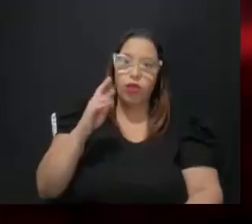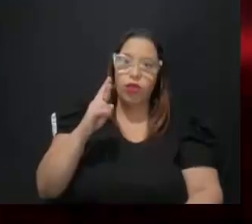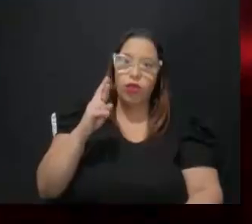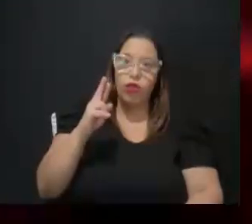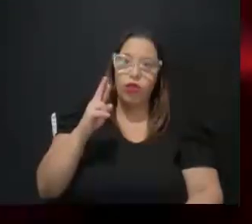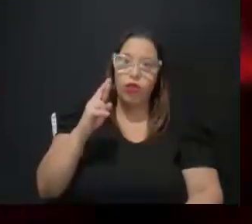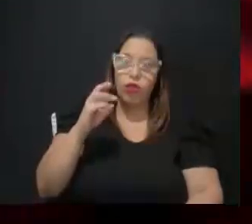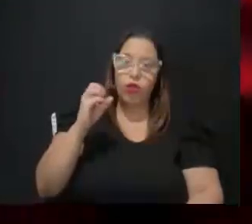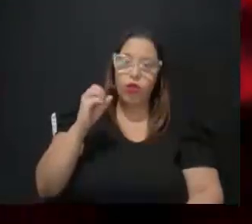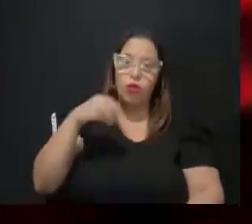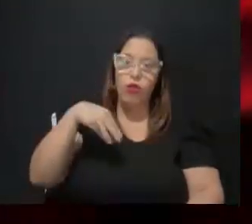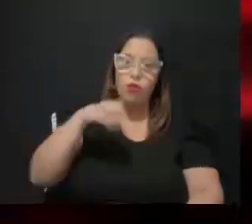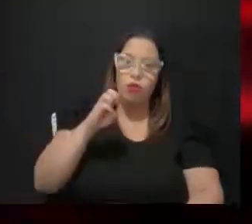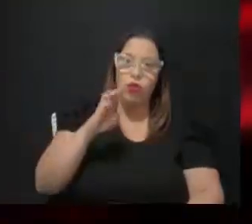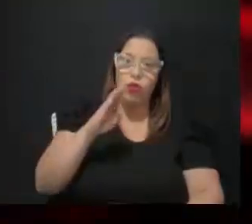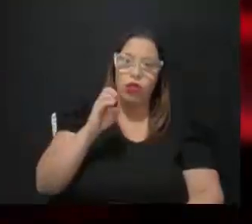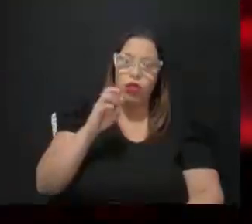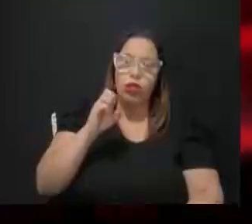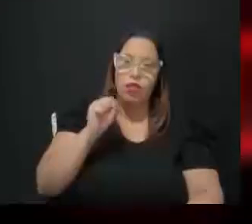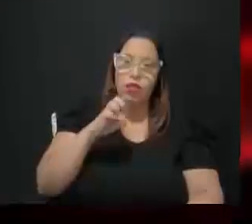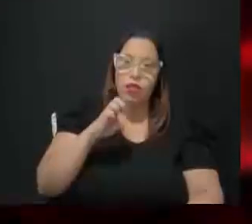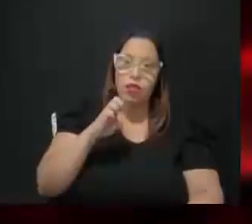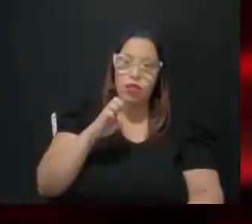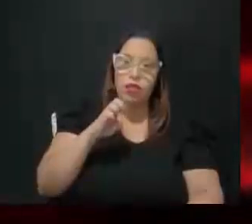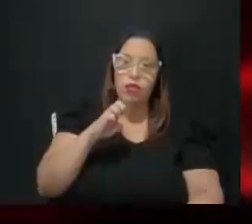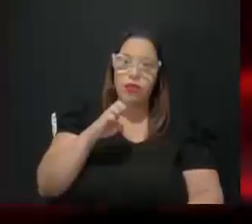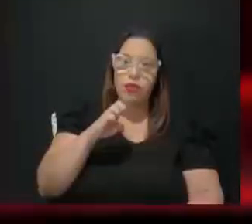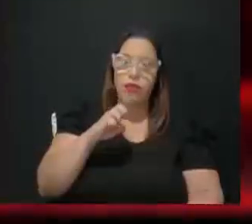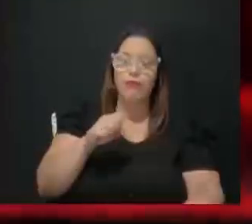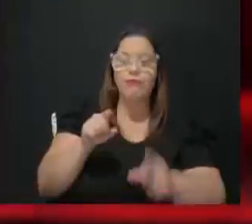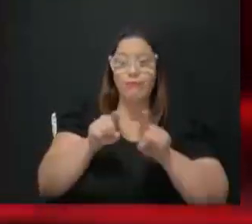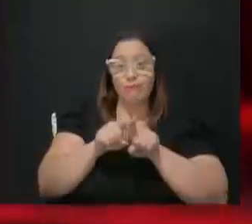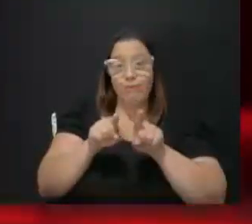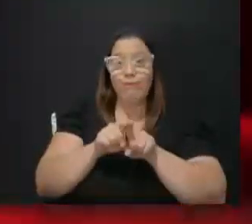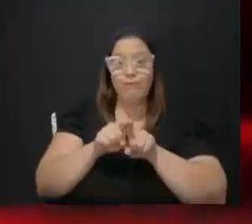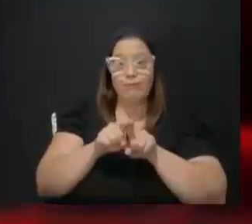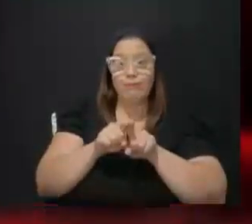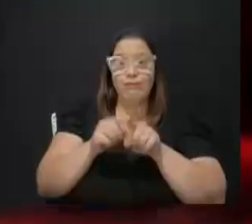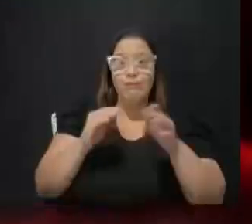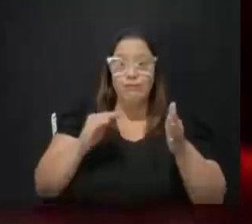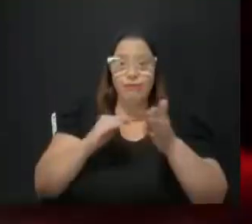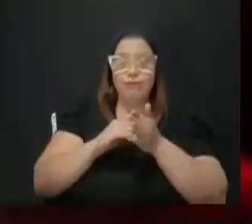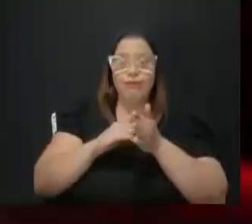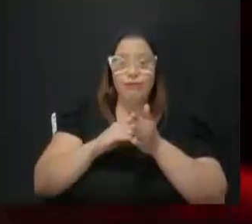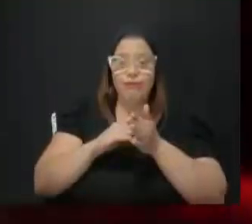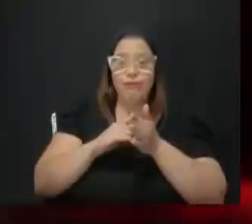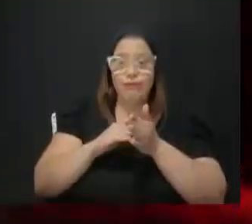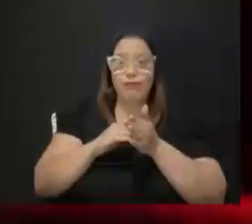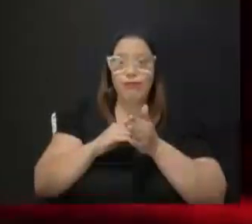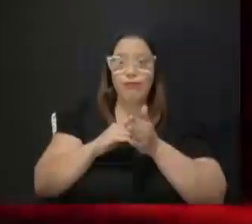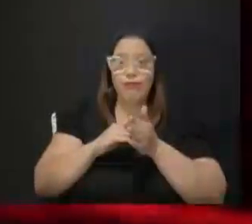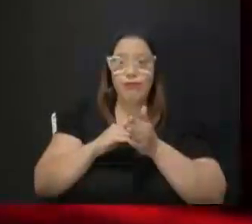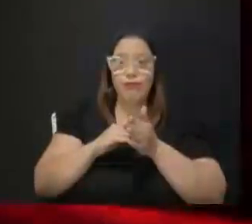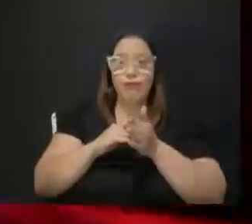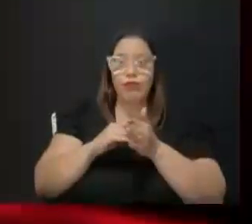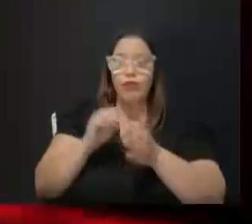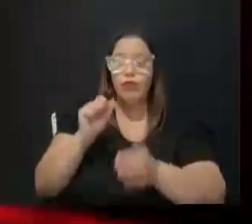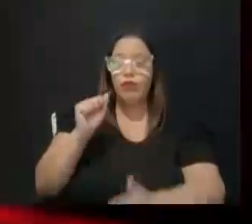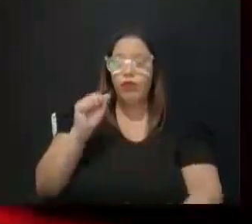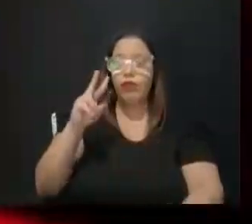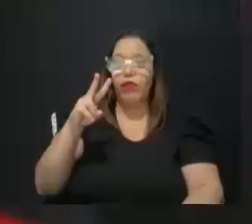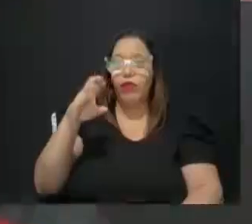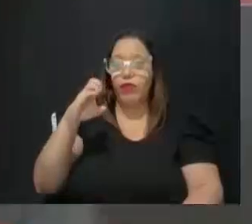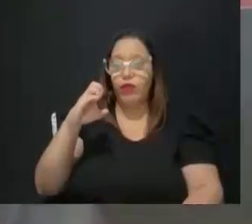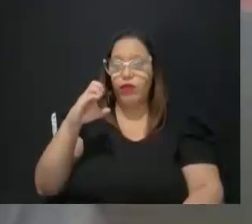tanto arterial quanto trombose venosa, e essas tromboses também entram nessa situação do